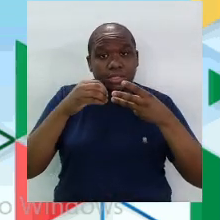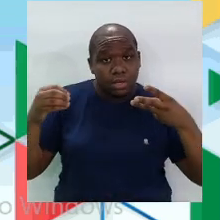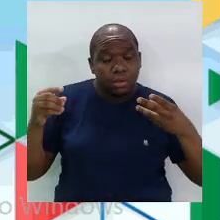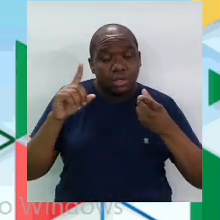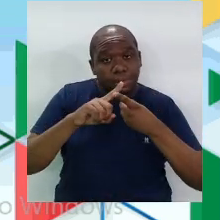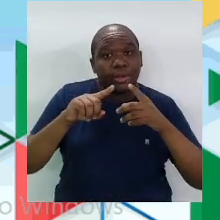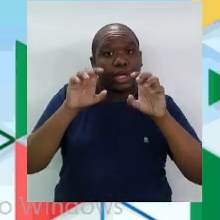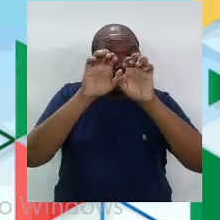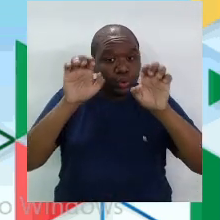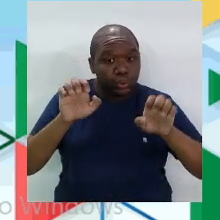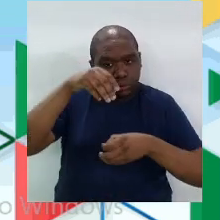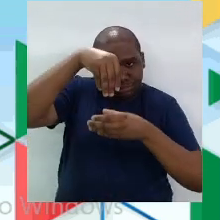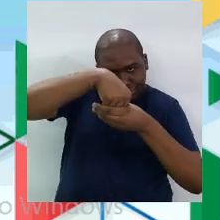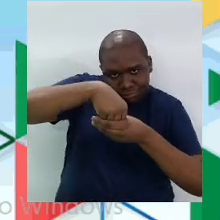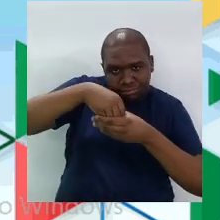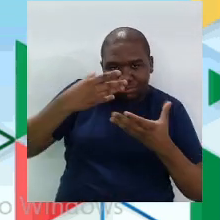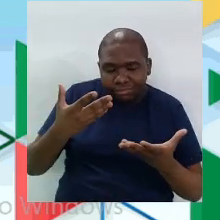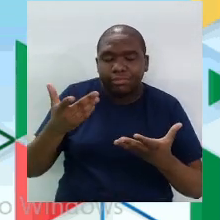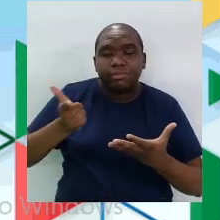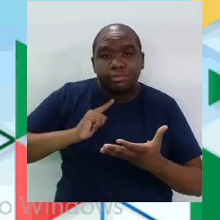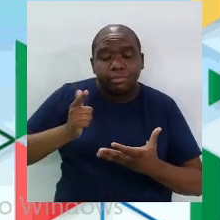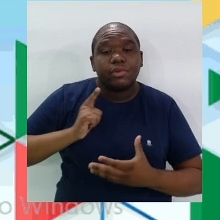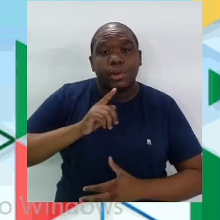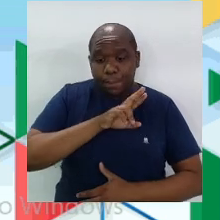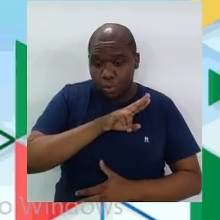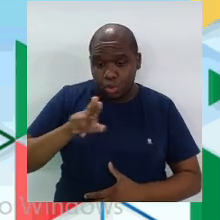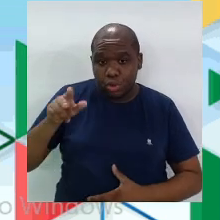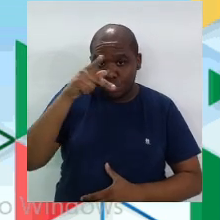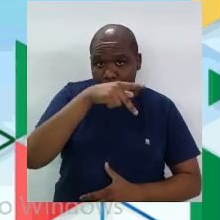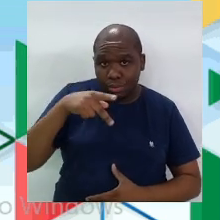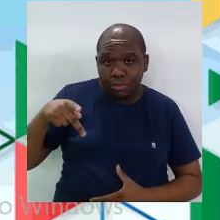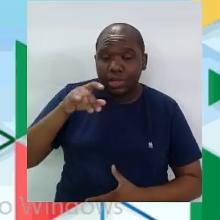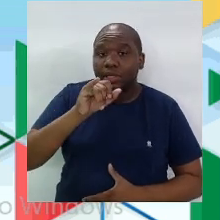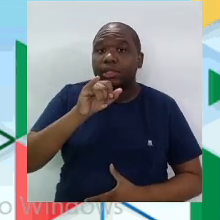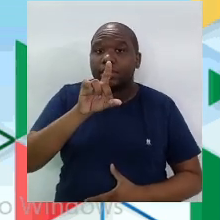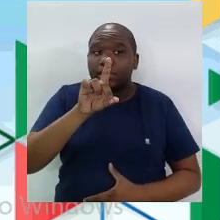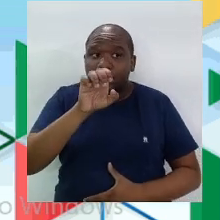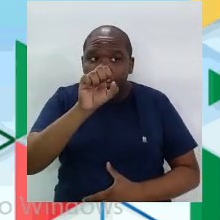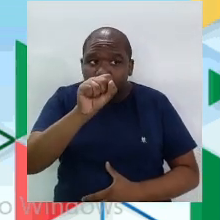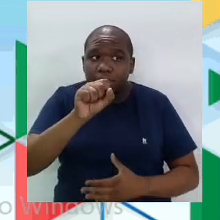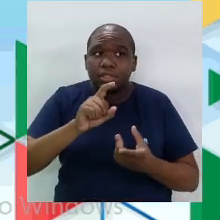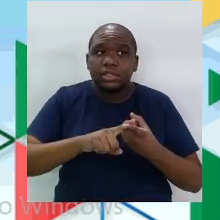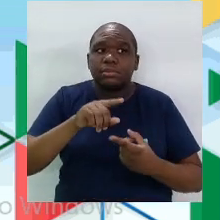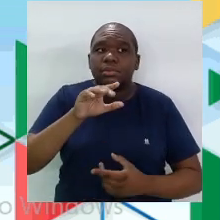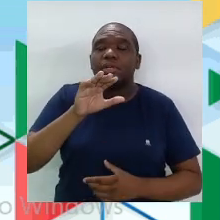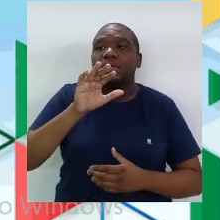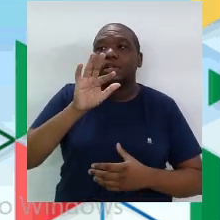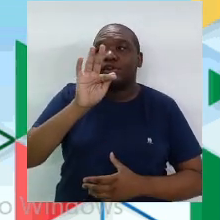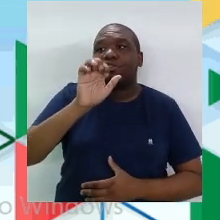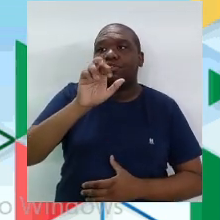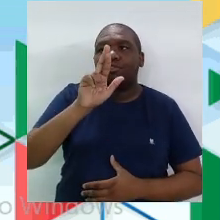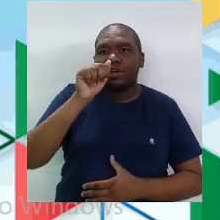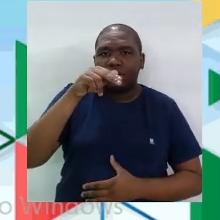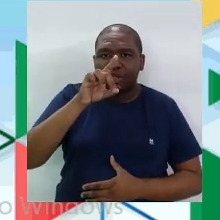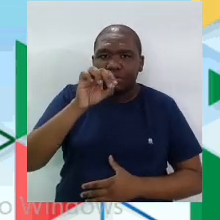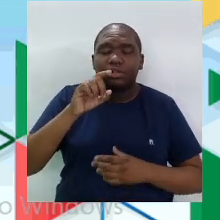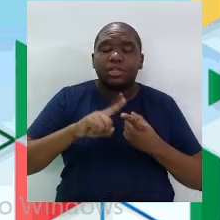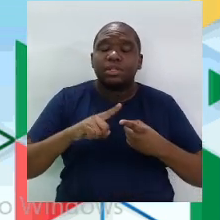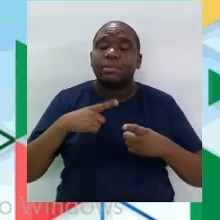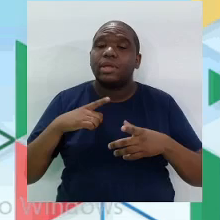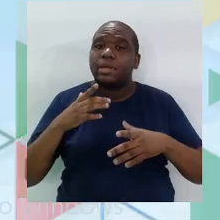estrutura. Logo abaixo tem o meu nome, professor Ives Fernando, e tem minhas redes sociais que você pode